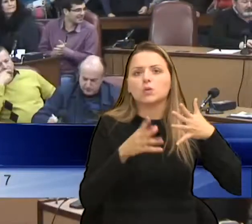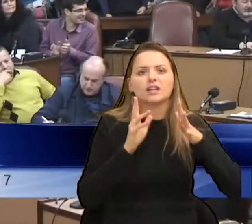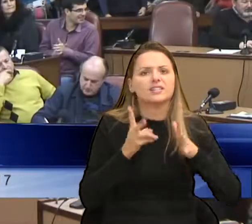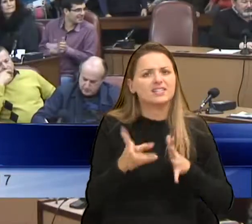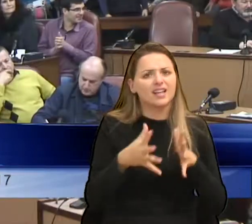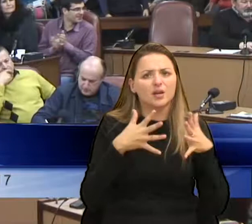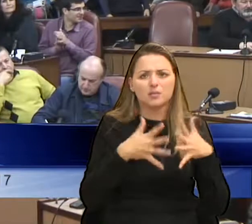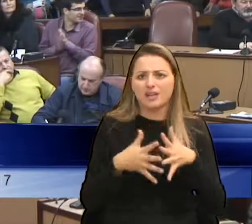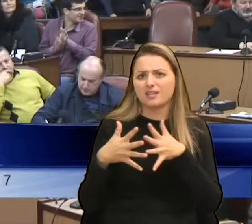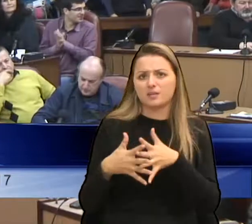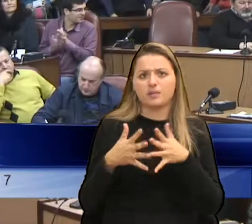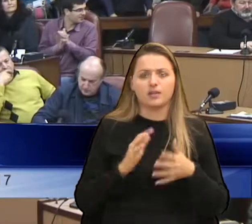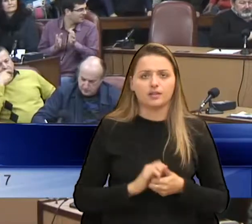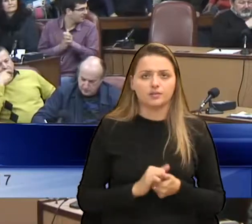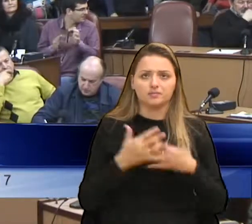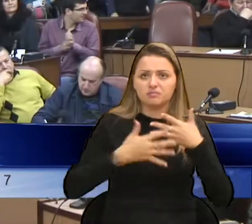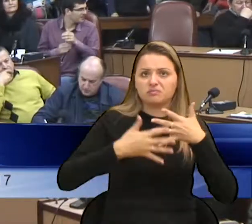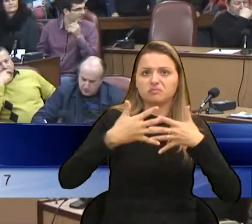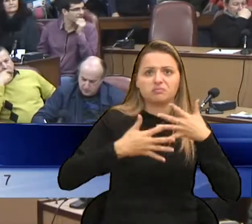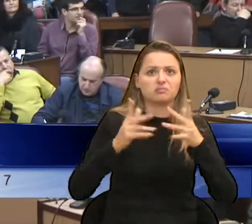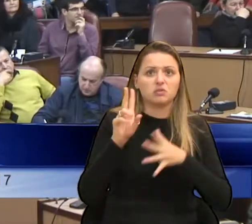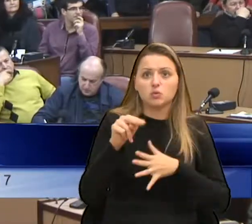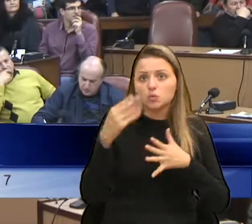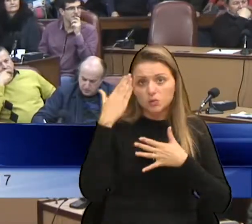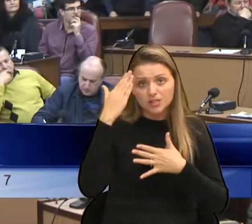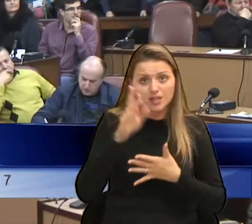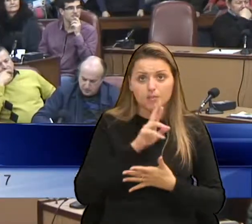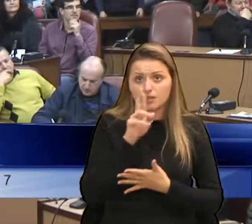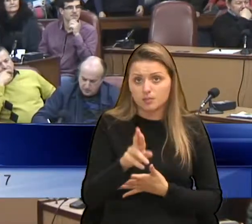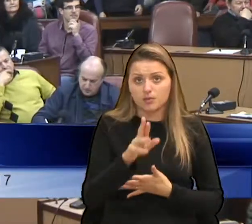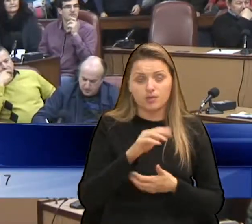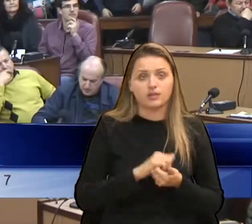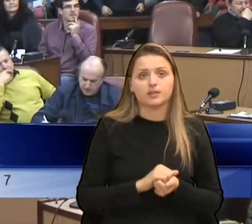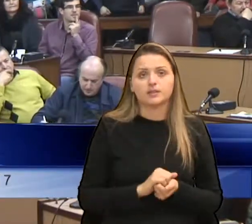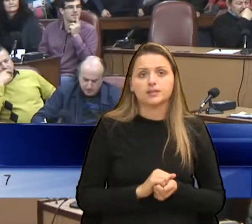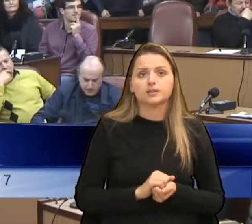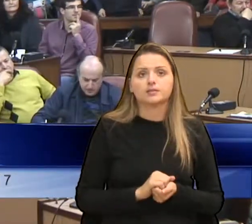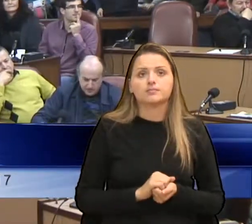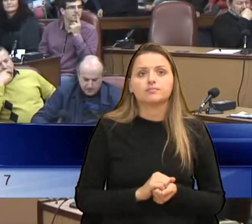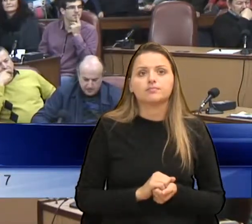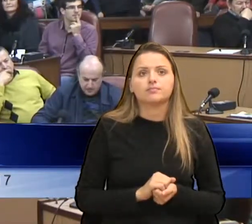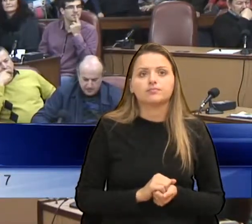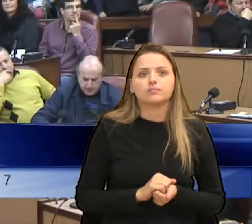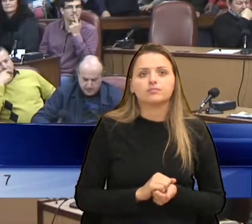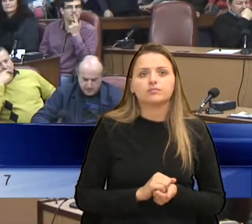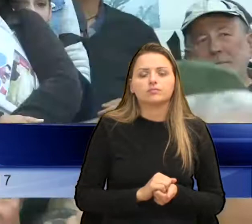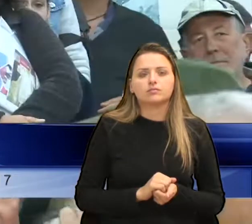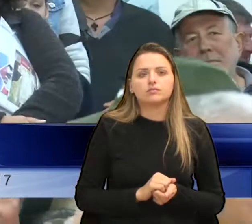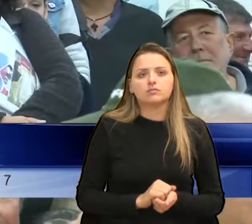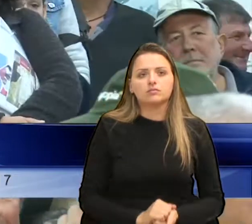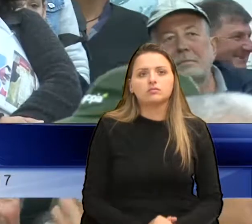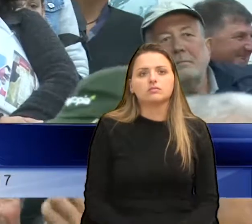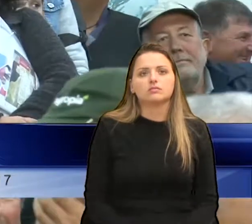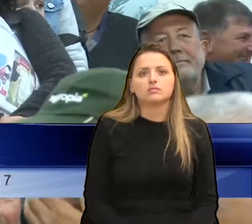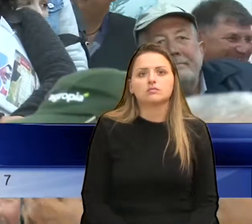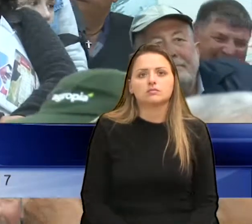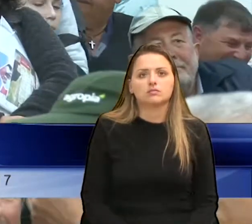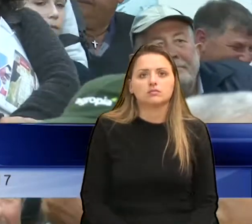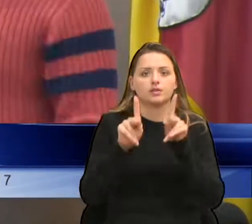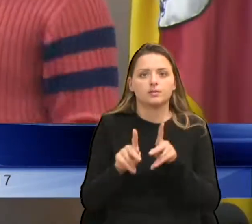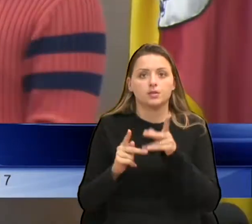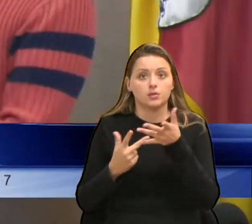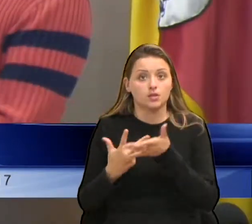credibilidade adquirida entre os consumidores pela feira do agricultor em seus 38 anos